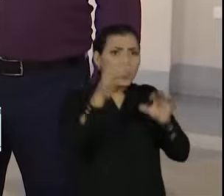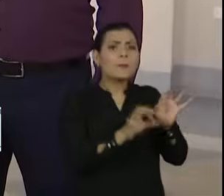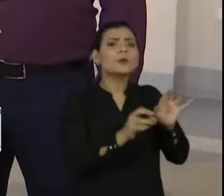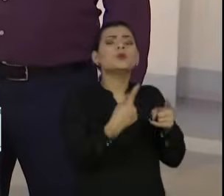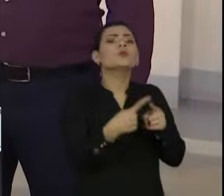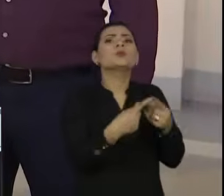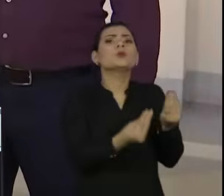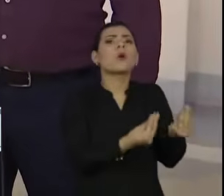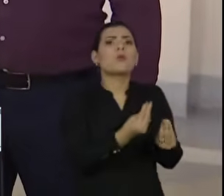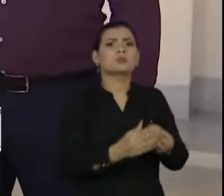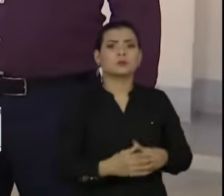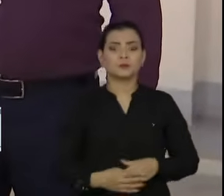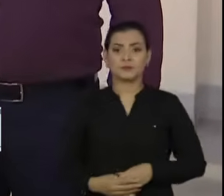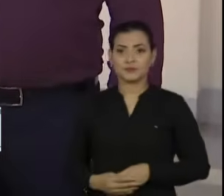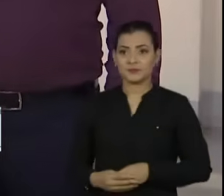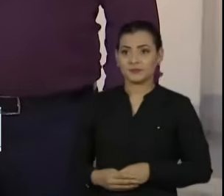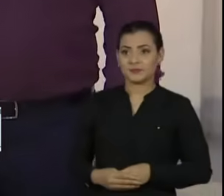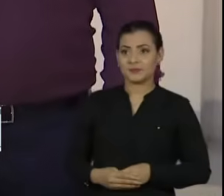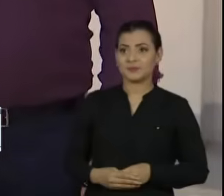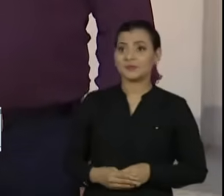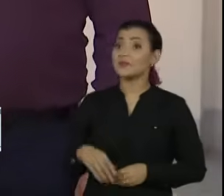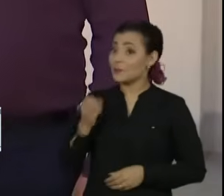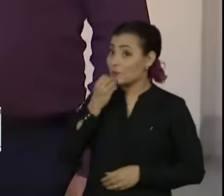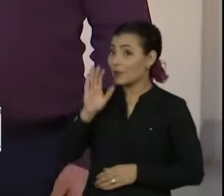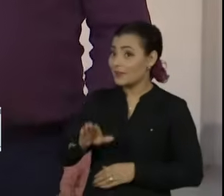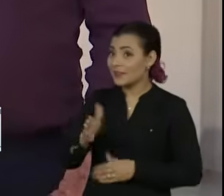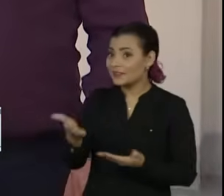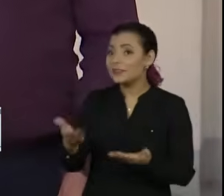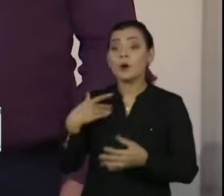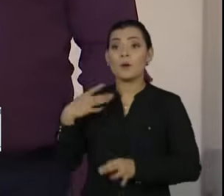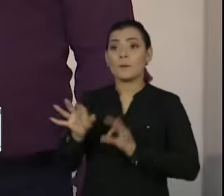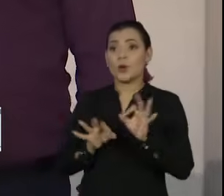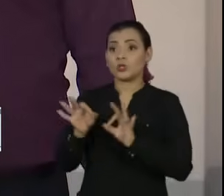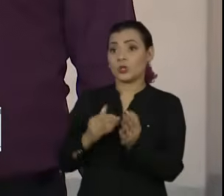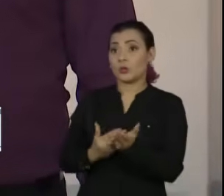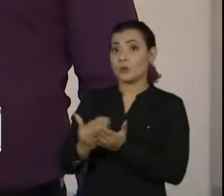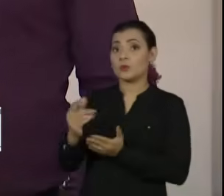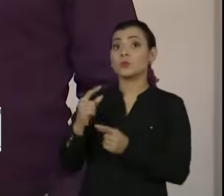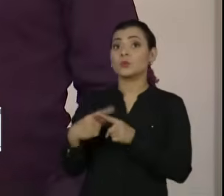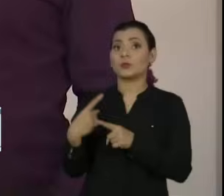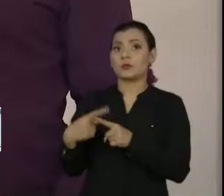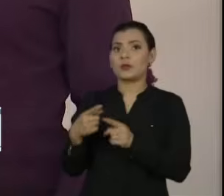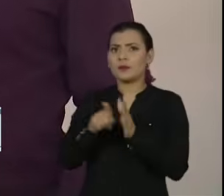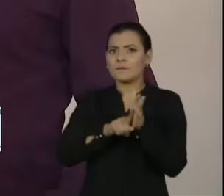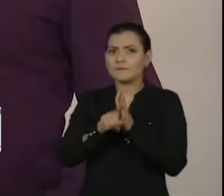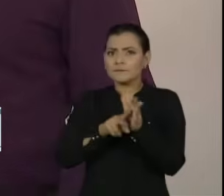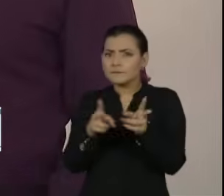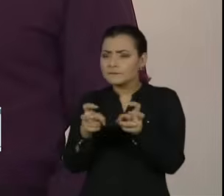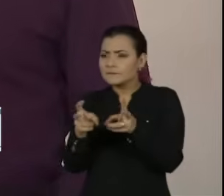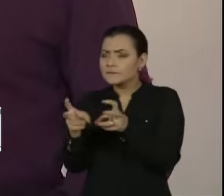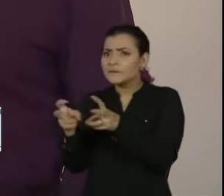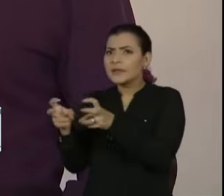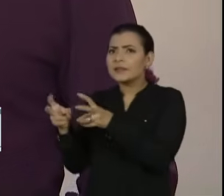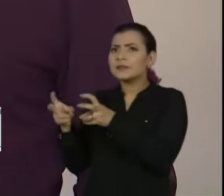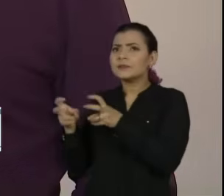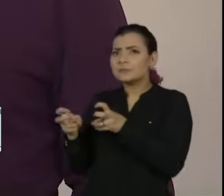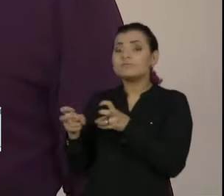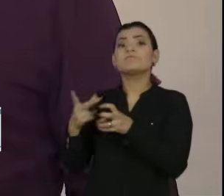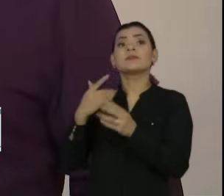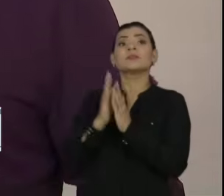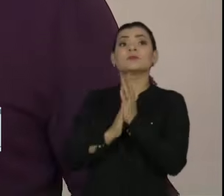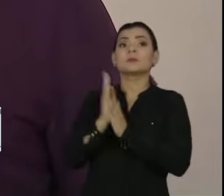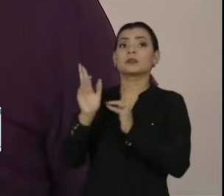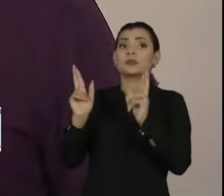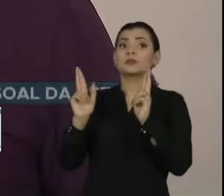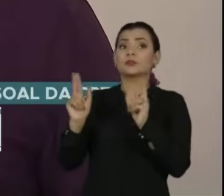Boa tarde. Boa tarde. Esse projeto ele teve início a partir de uma investigação e uma escutativa